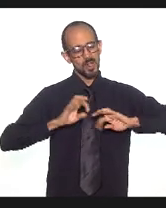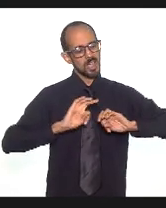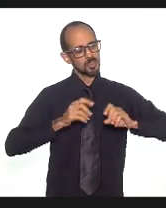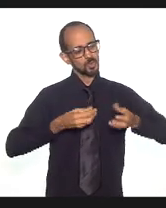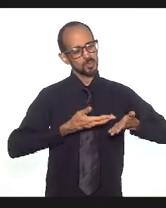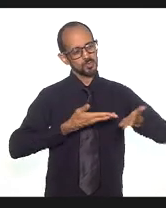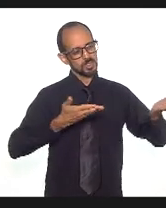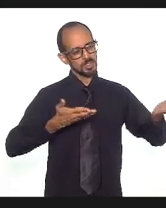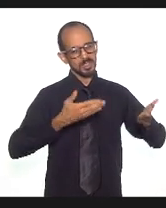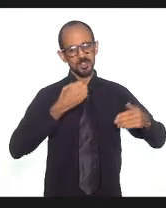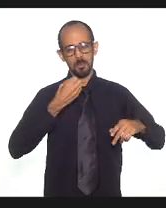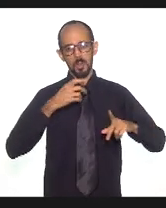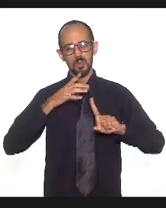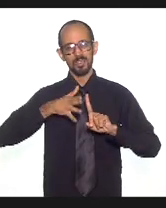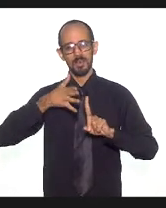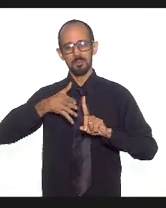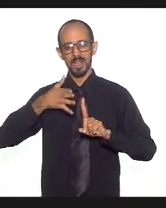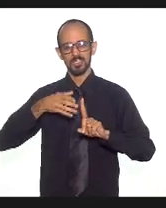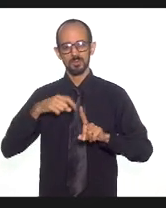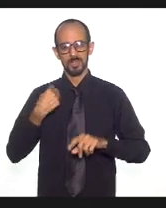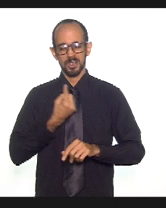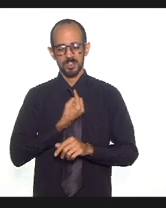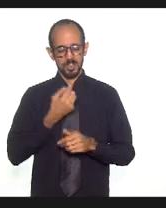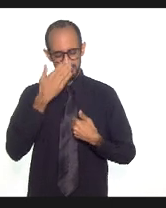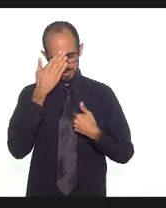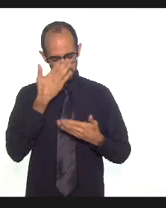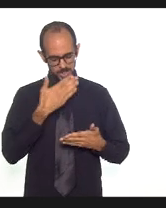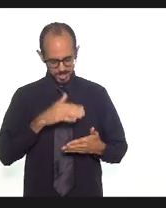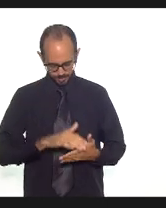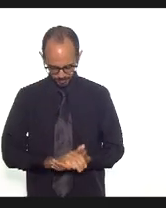né? Um bom debate para todos nós. Obrigado.